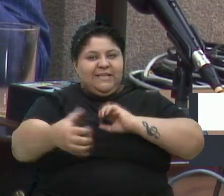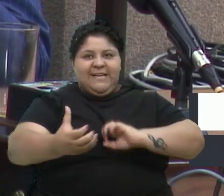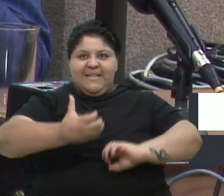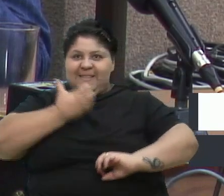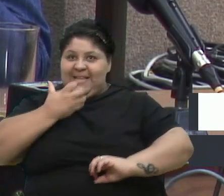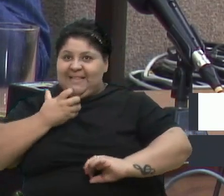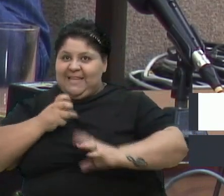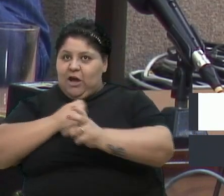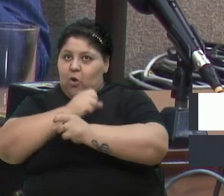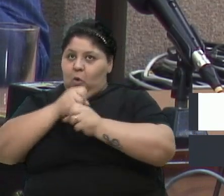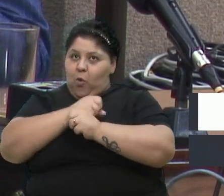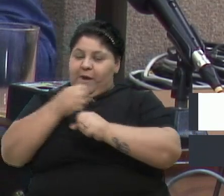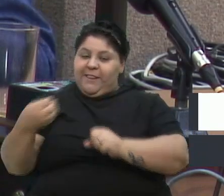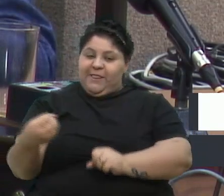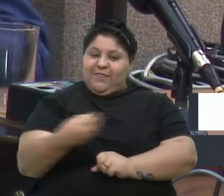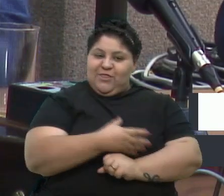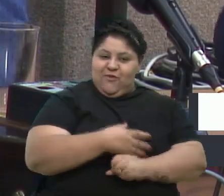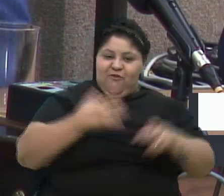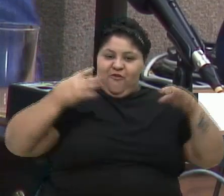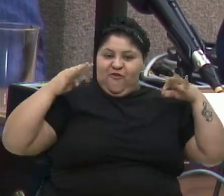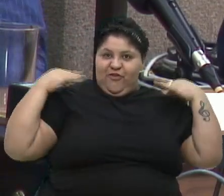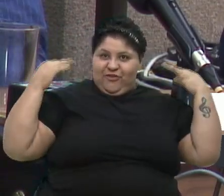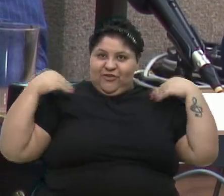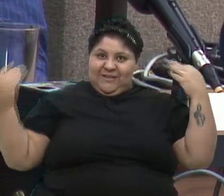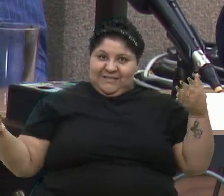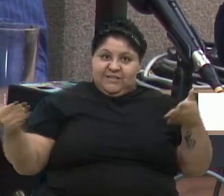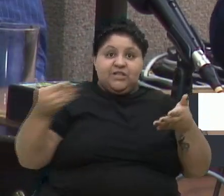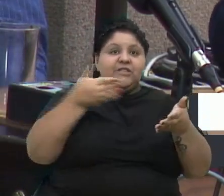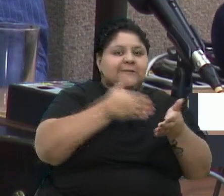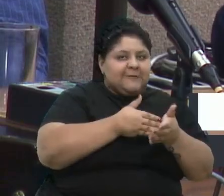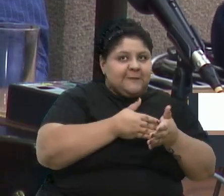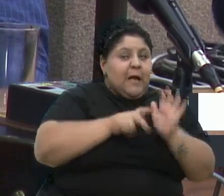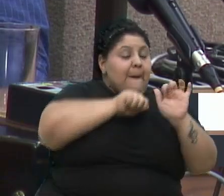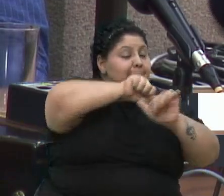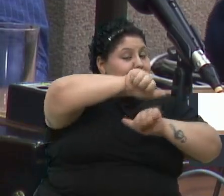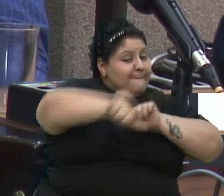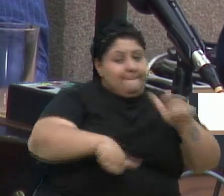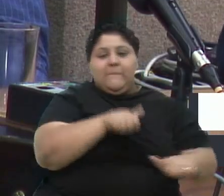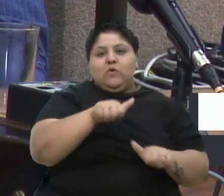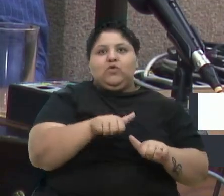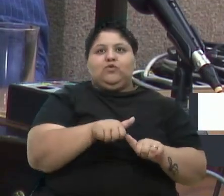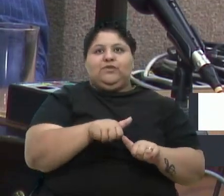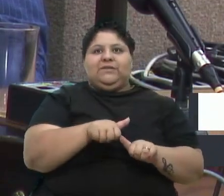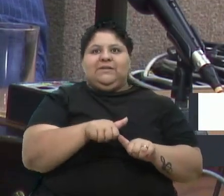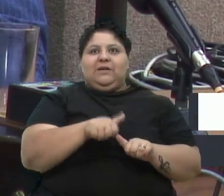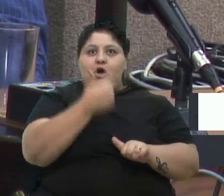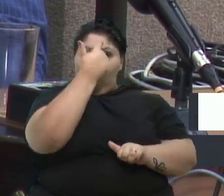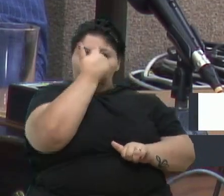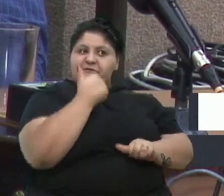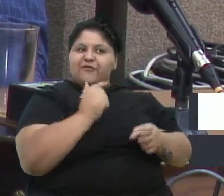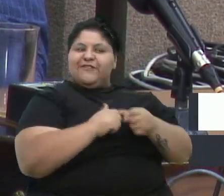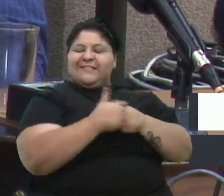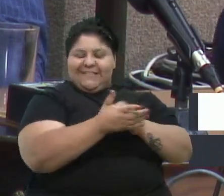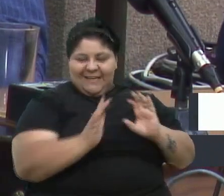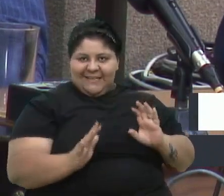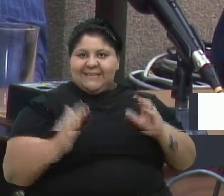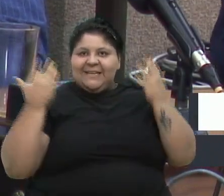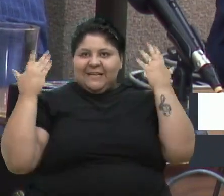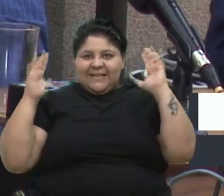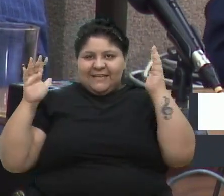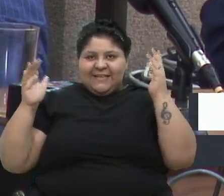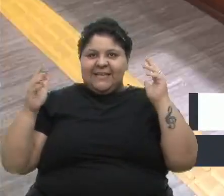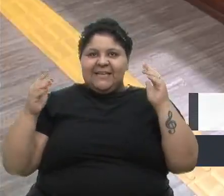os turistas que vão começar a chegar, muda completamente a cara da cidade. Parabéns e conte comigo nessa reunião